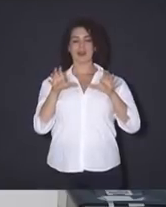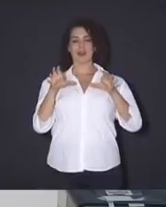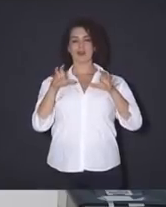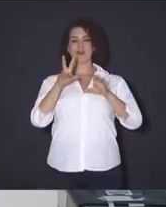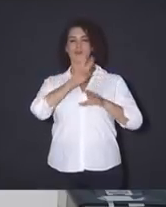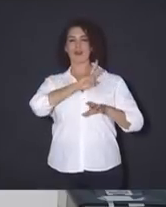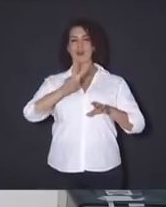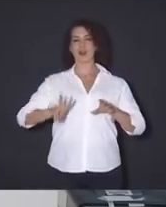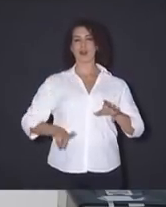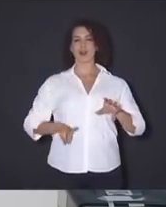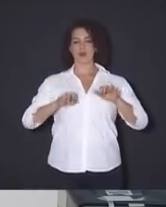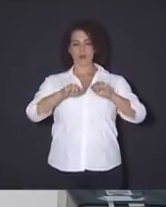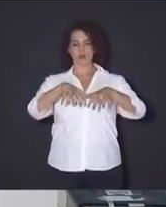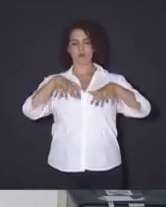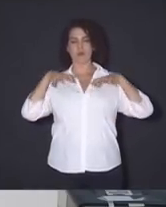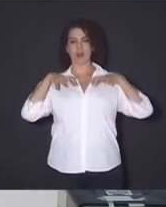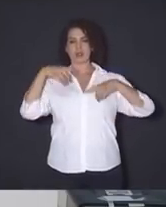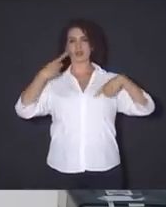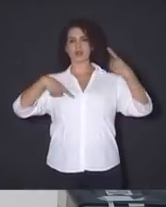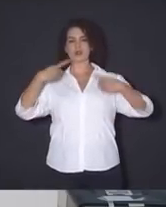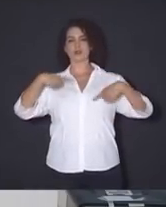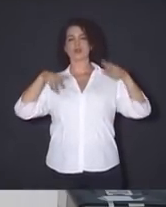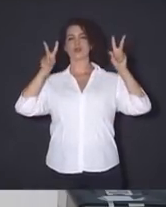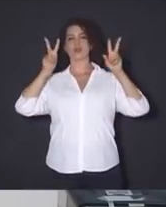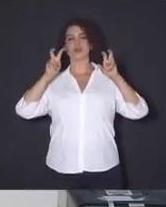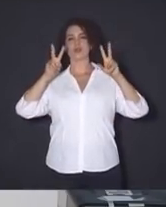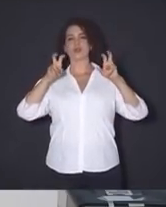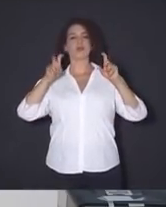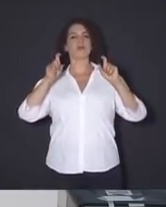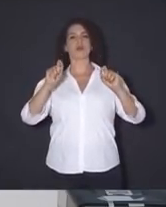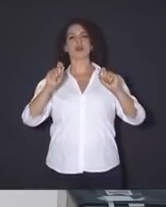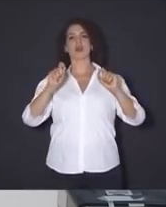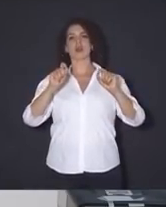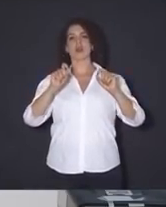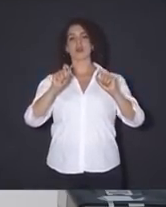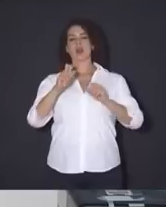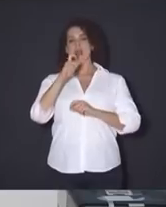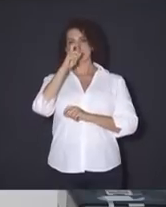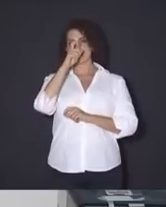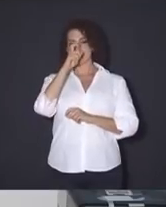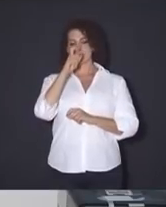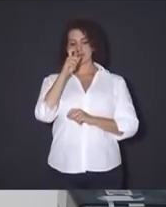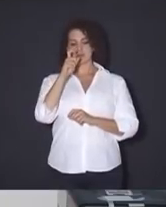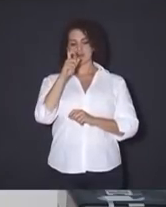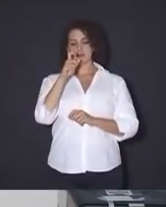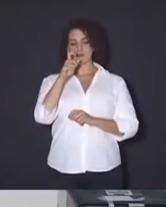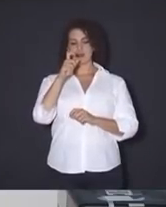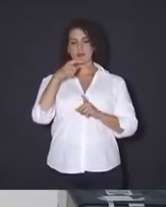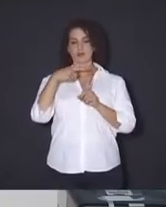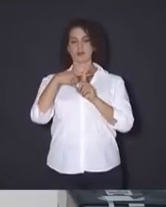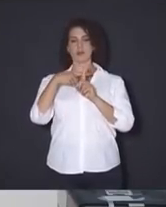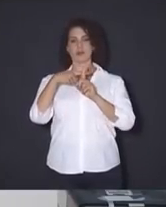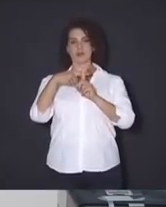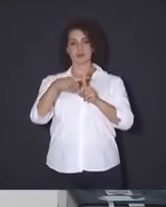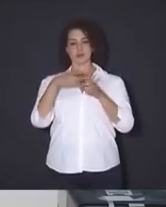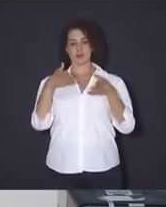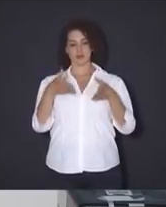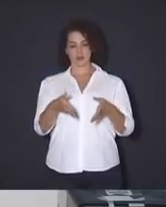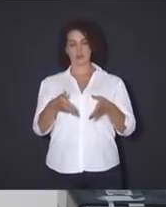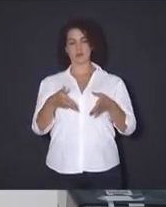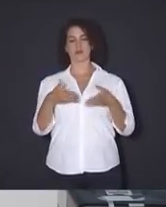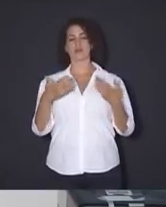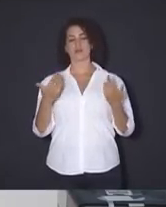cemitérios ea falta de vagas para as pessoas nos cemitérios então a política também determina